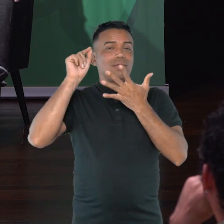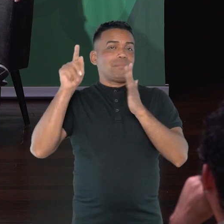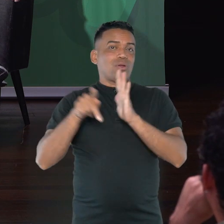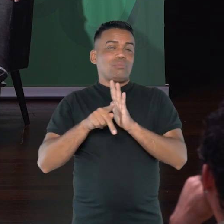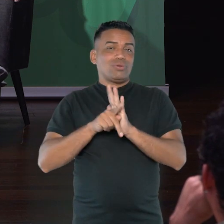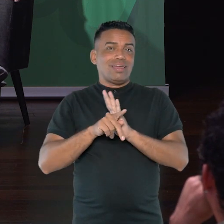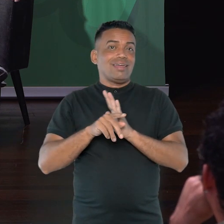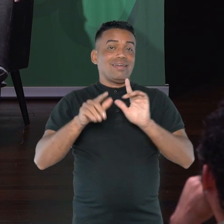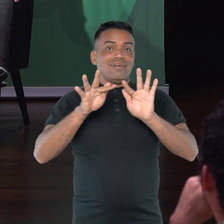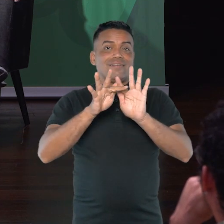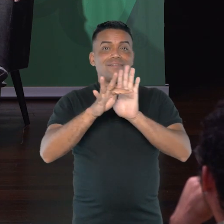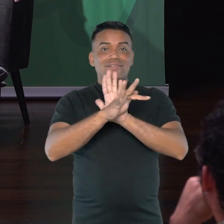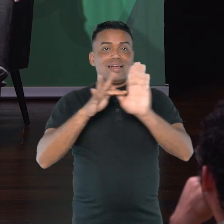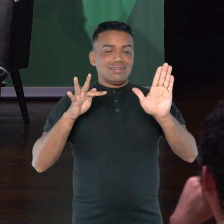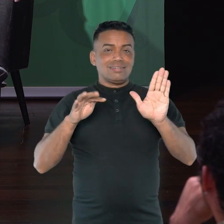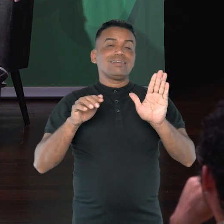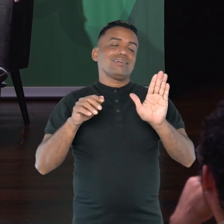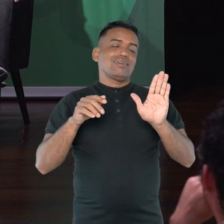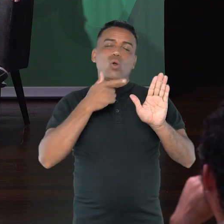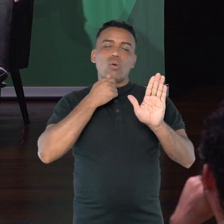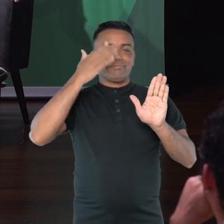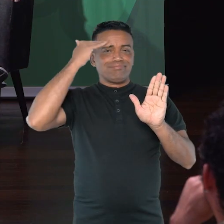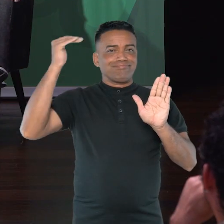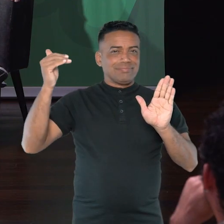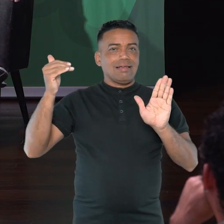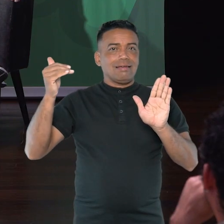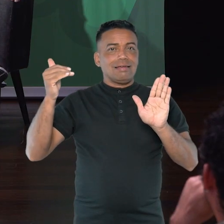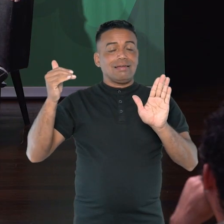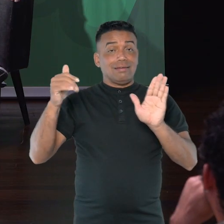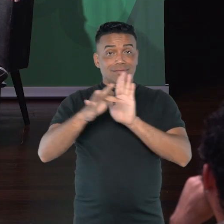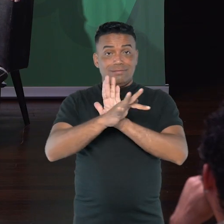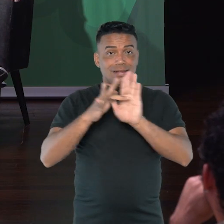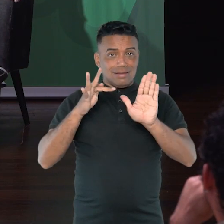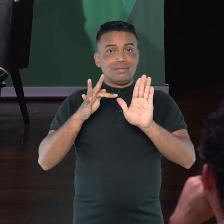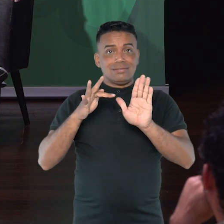epígrafe do livro, que é uma frase do Otto Lara Rezende, que aliás